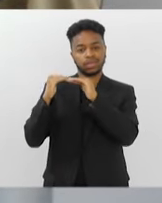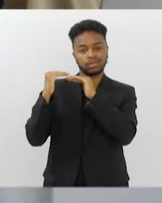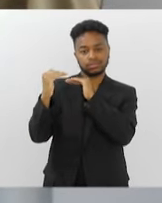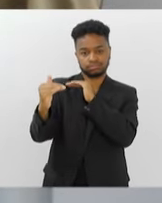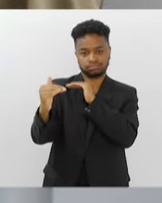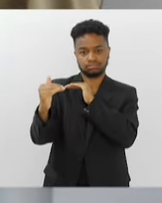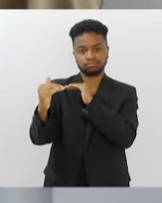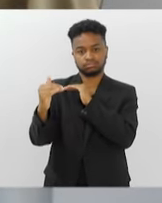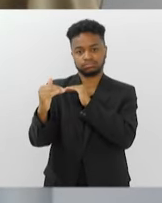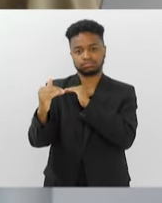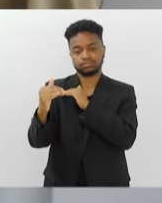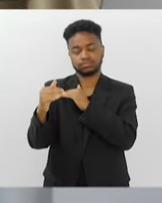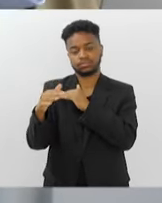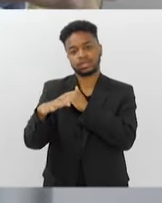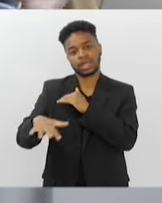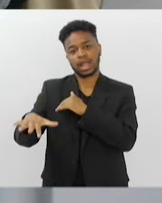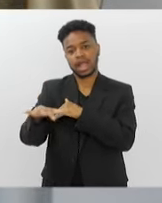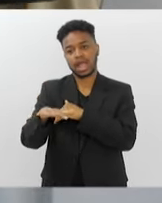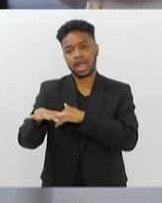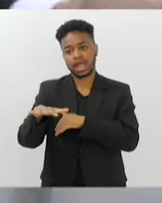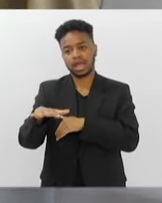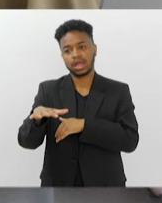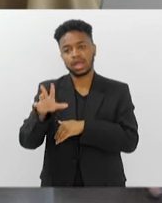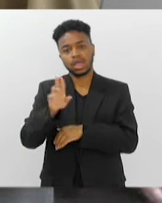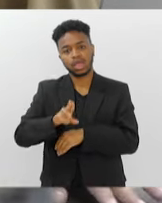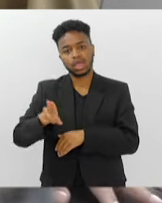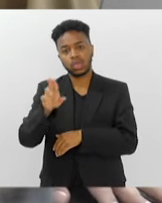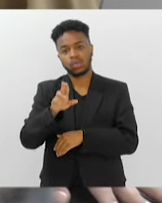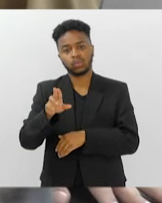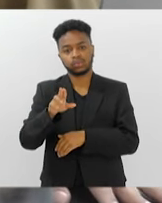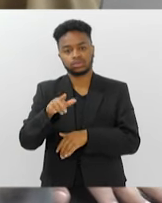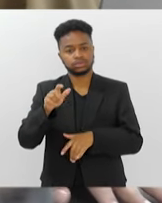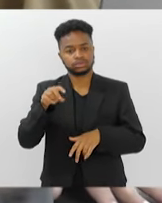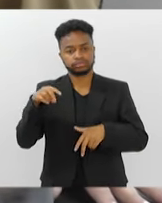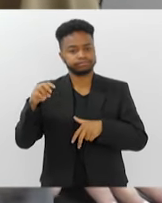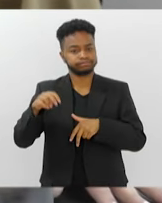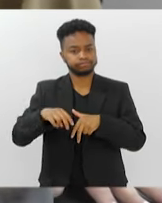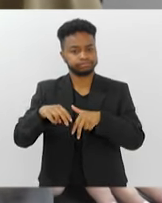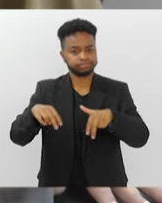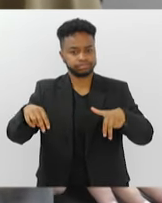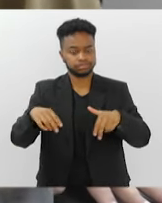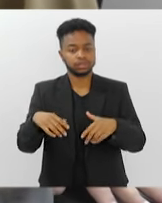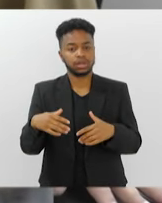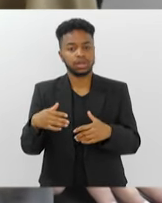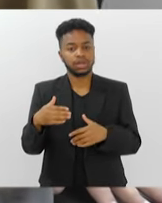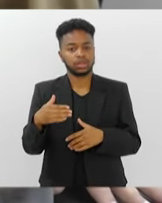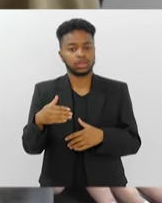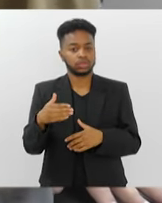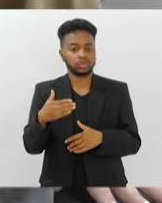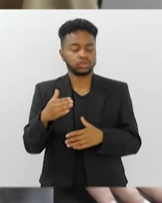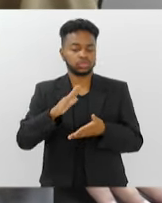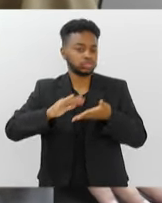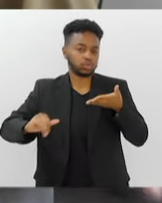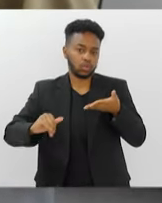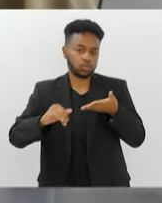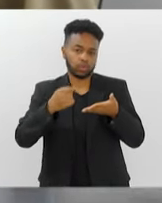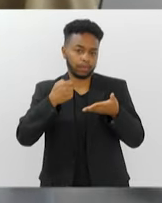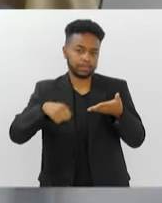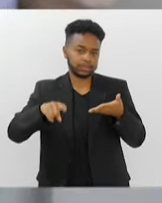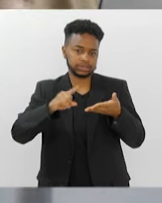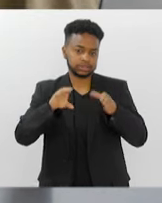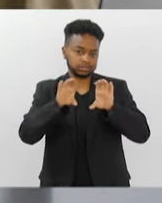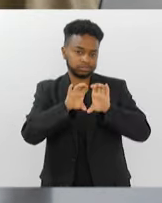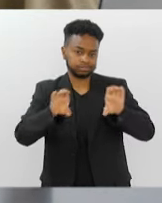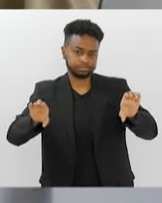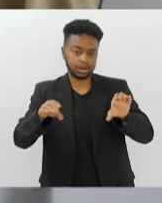área onde tem ali que utiliza como parqueamento ali a questão da tubulação